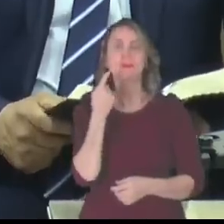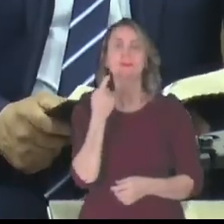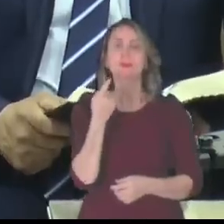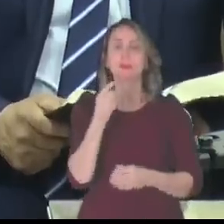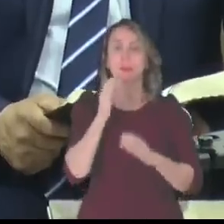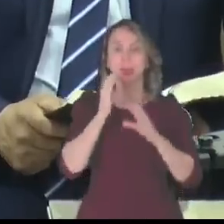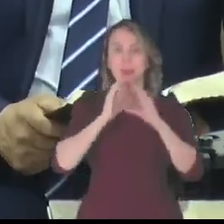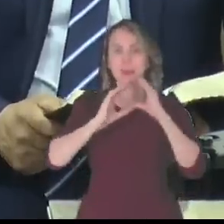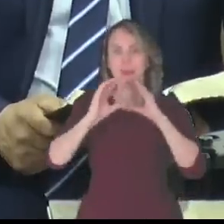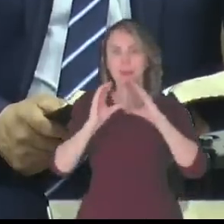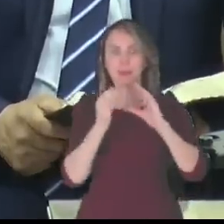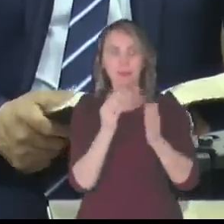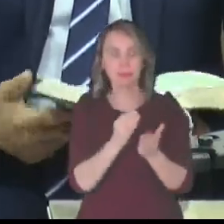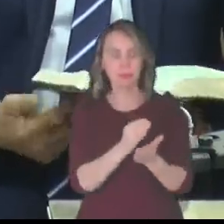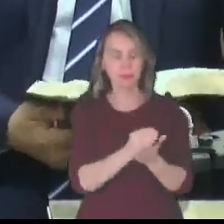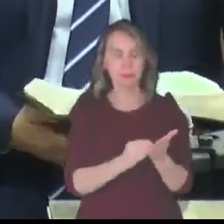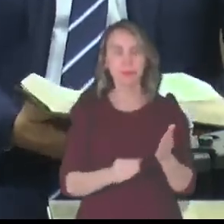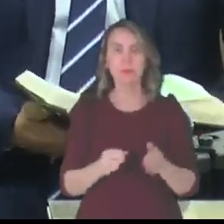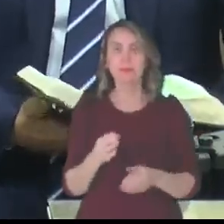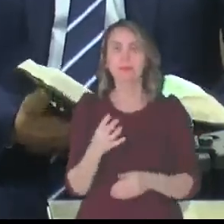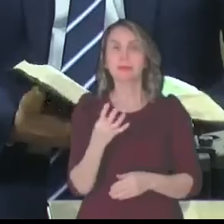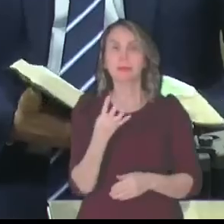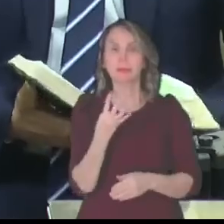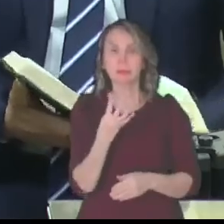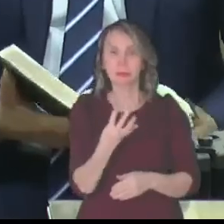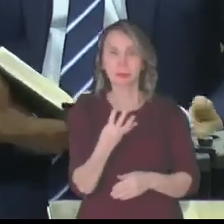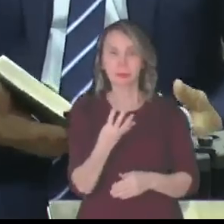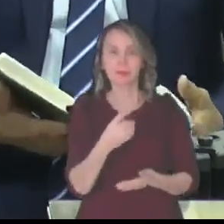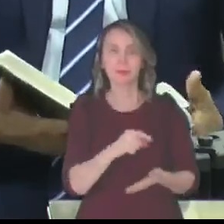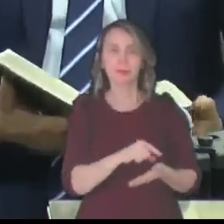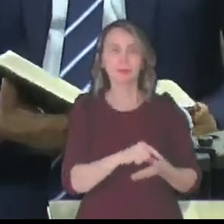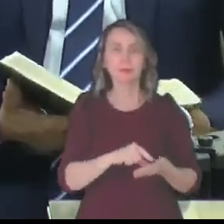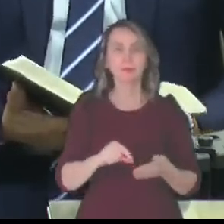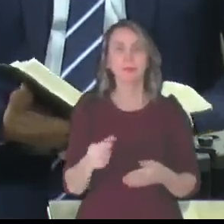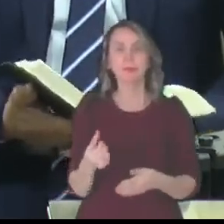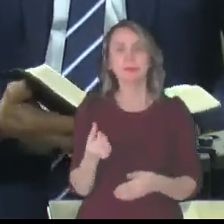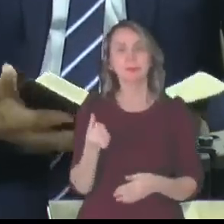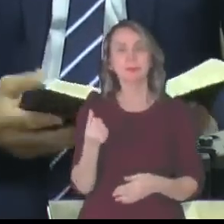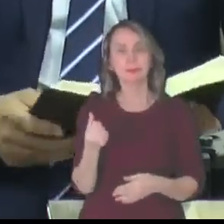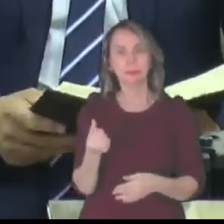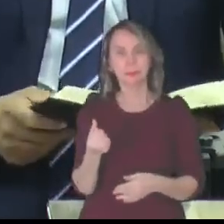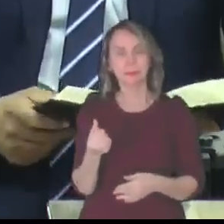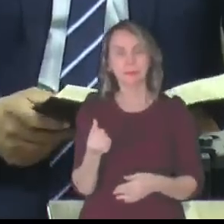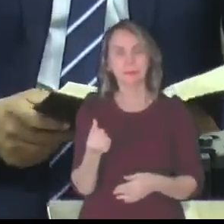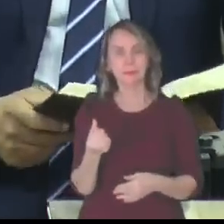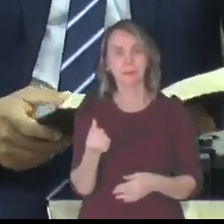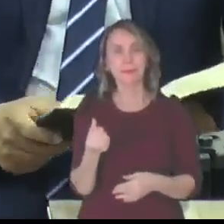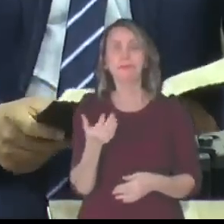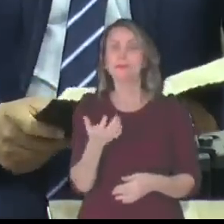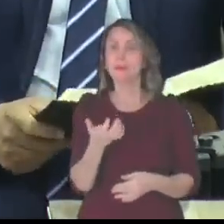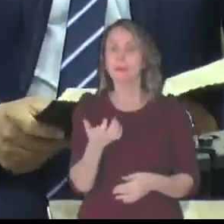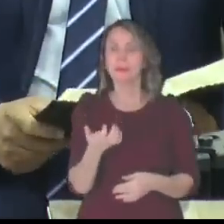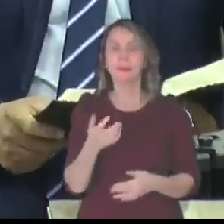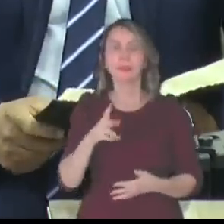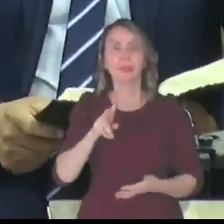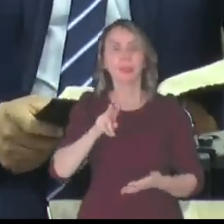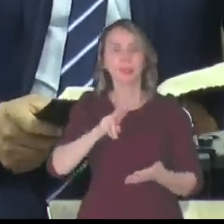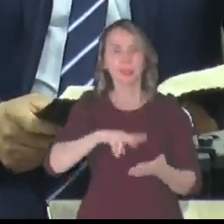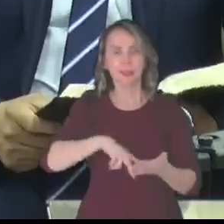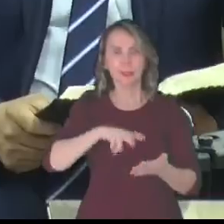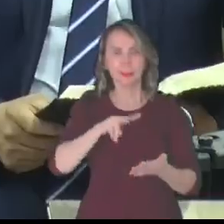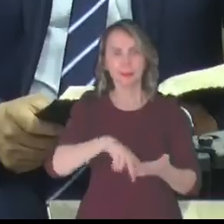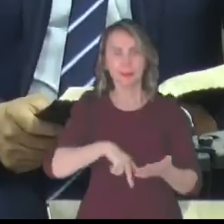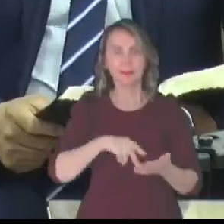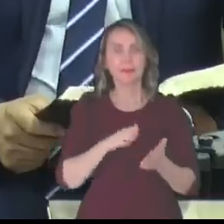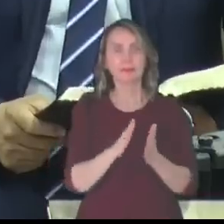seis melhor Cantares 46 uma palavra que eu gostaria que lesse na Bíblia